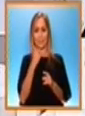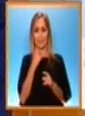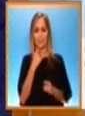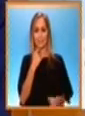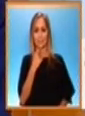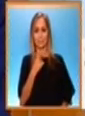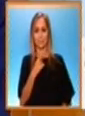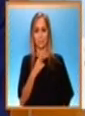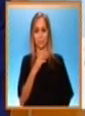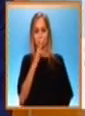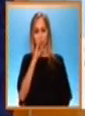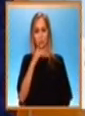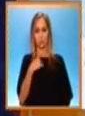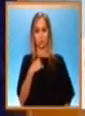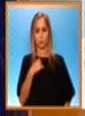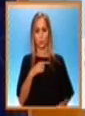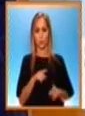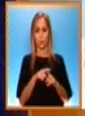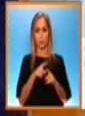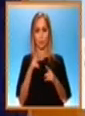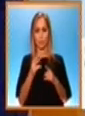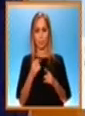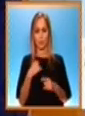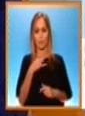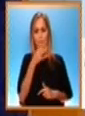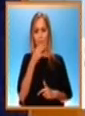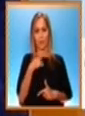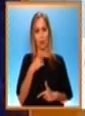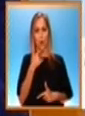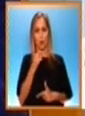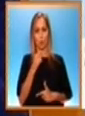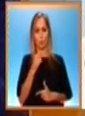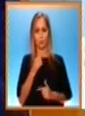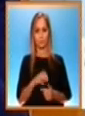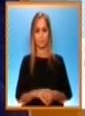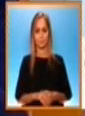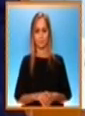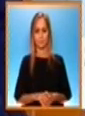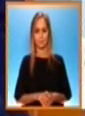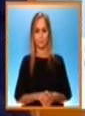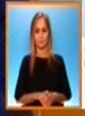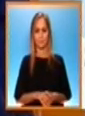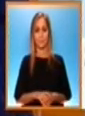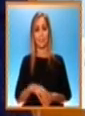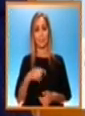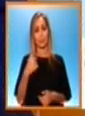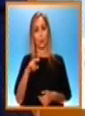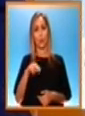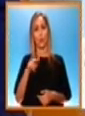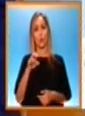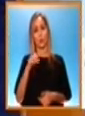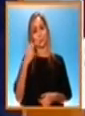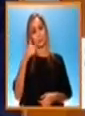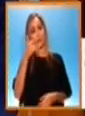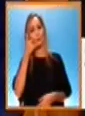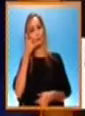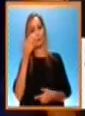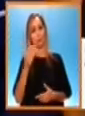dizer assim, pá, se tu não interrompes o meu irmão, ele não me deixa falar. Porque é o meu irmão. Está ao telefone, Nuno.